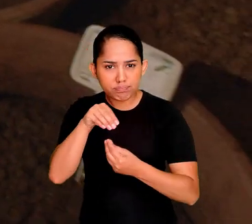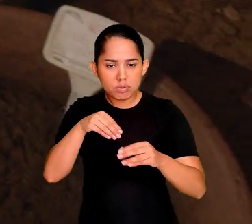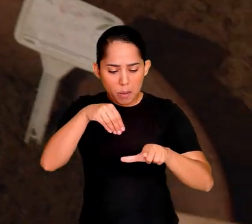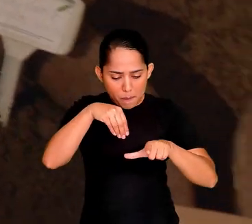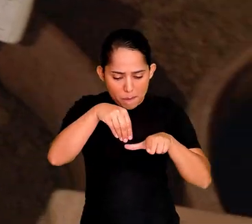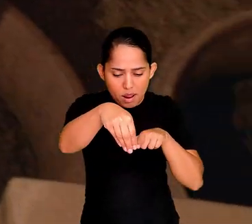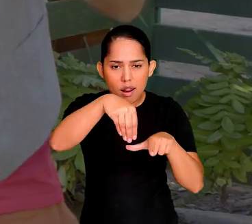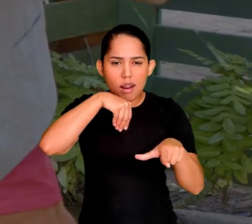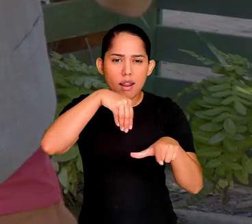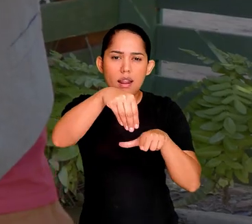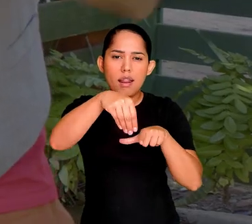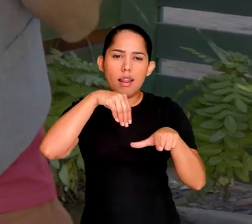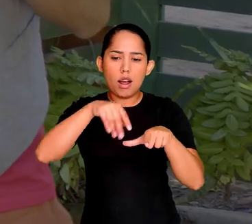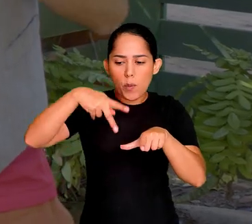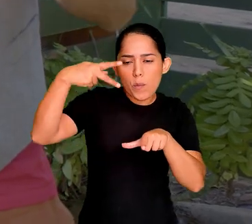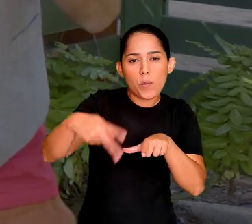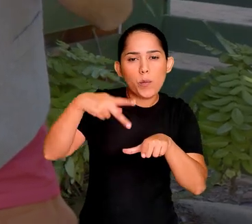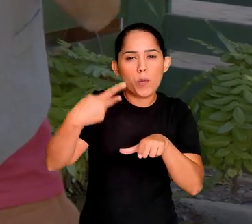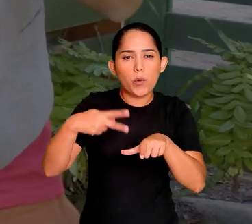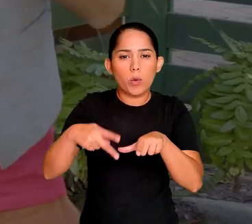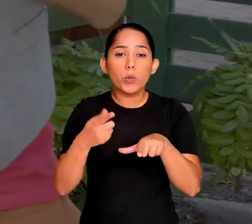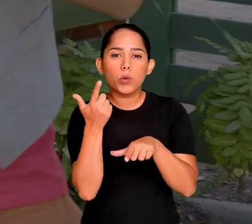de fertilização endógenas. O